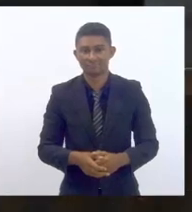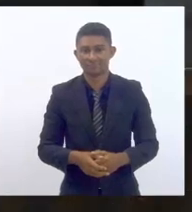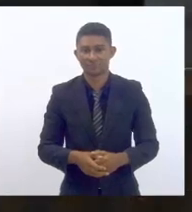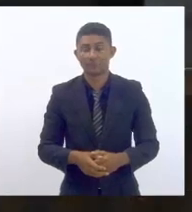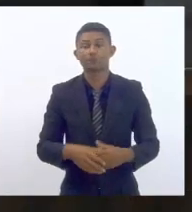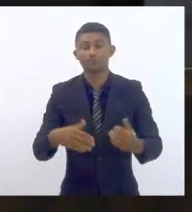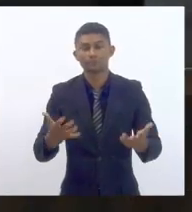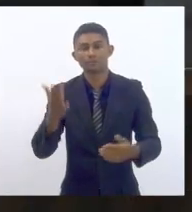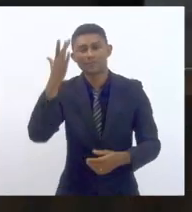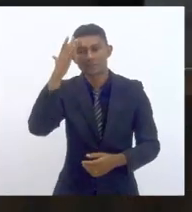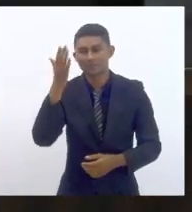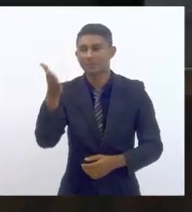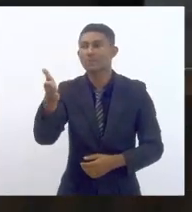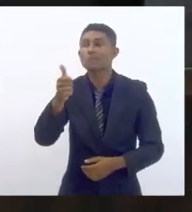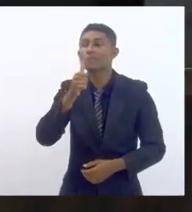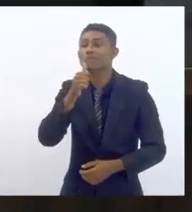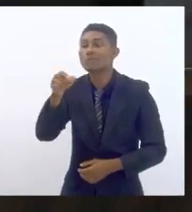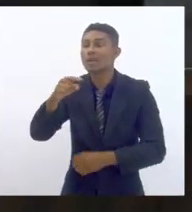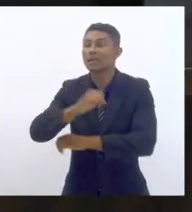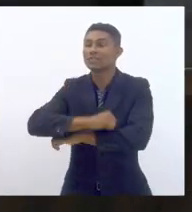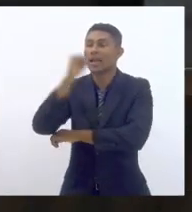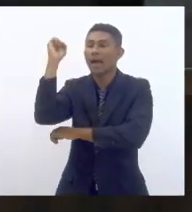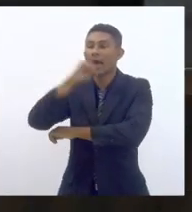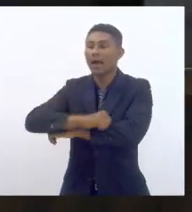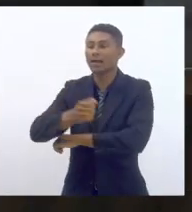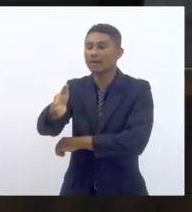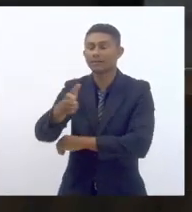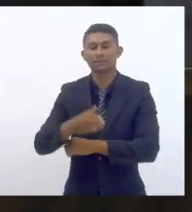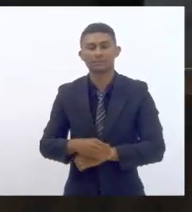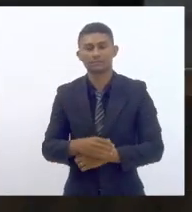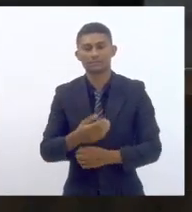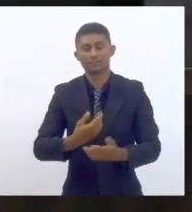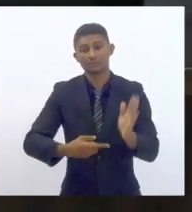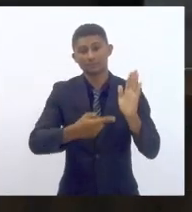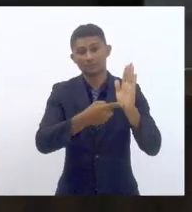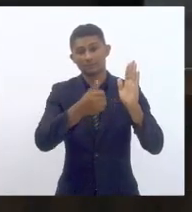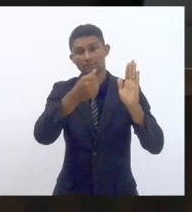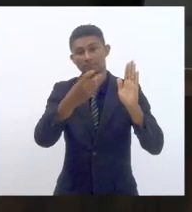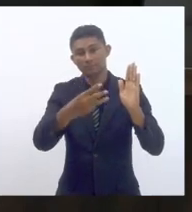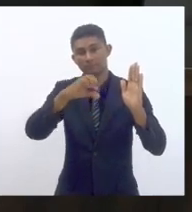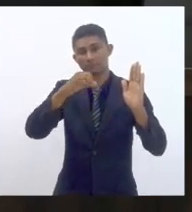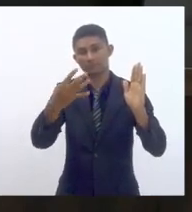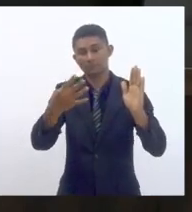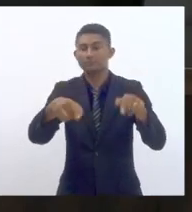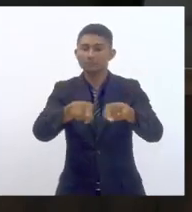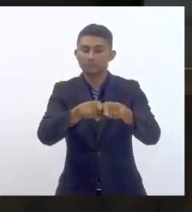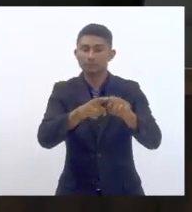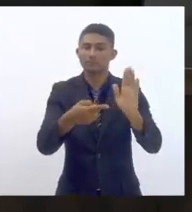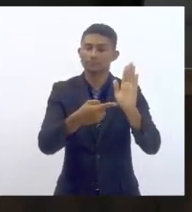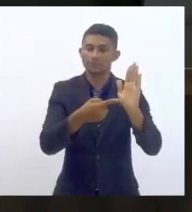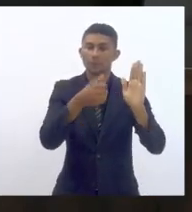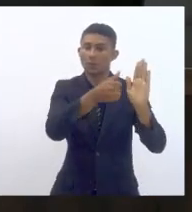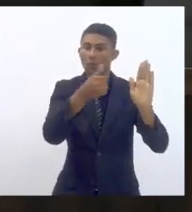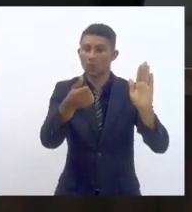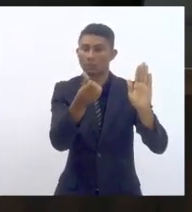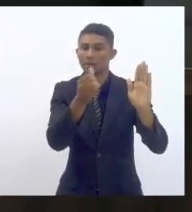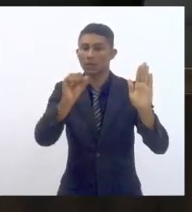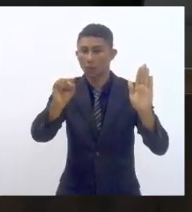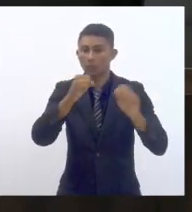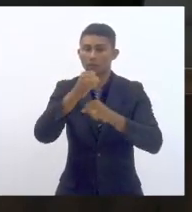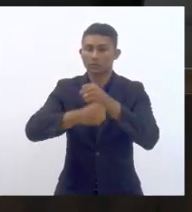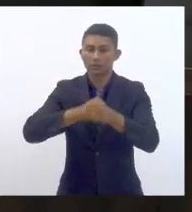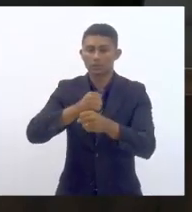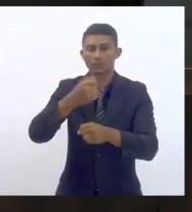atenção, moça da janela. 1394 e 1168 de 22, deputado,